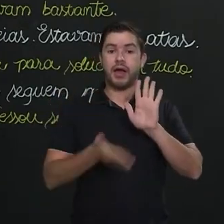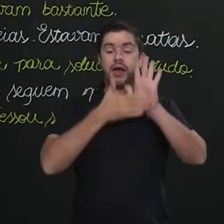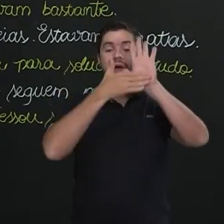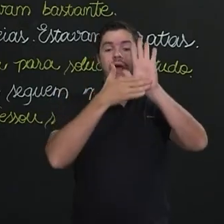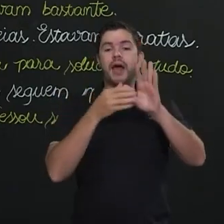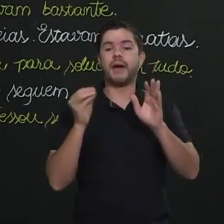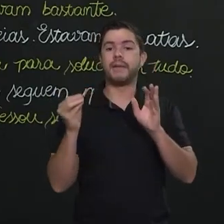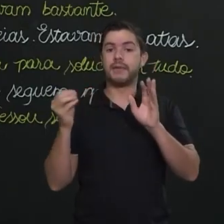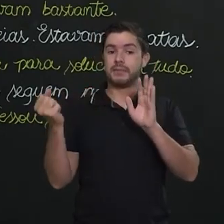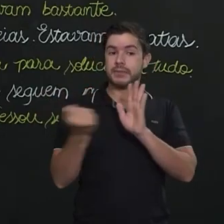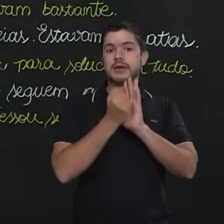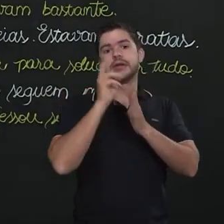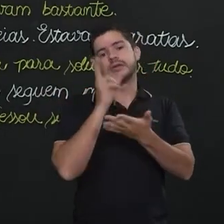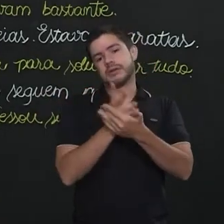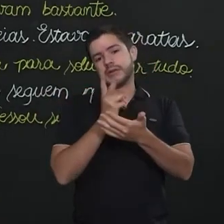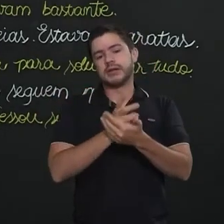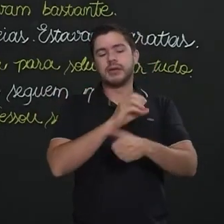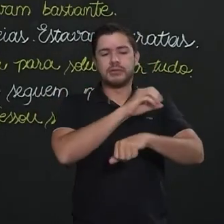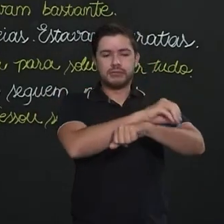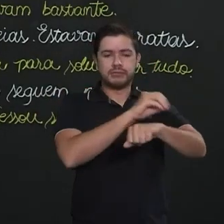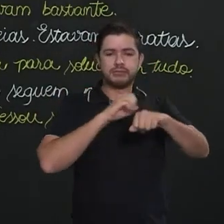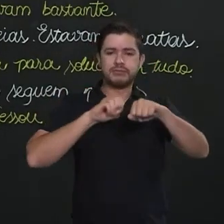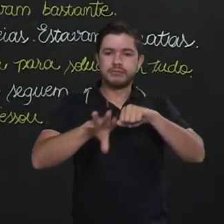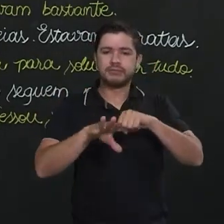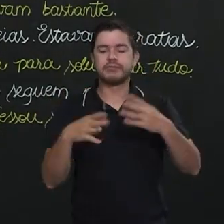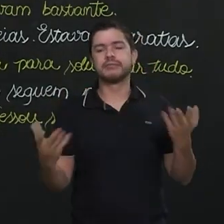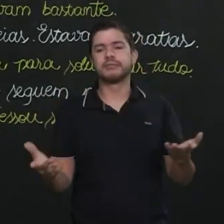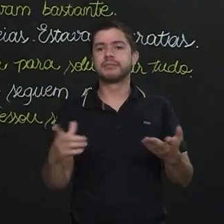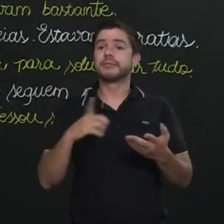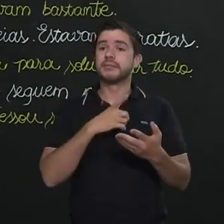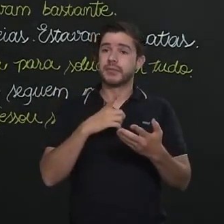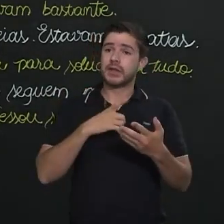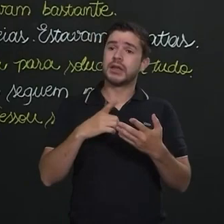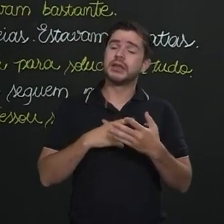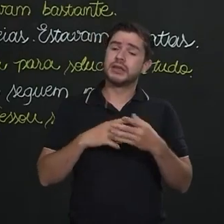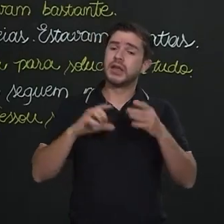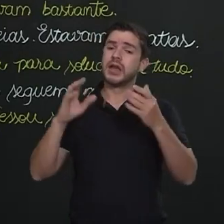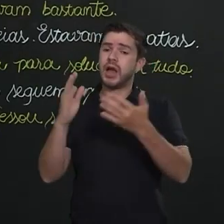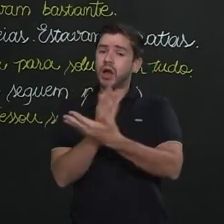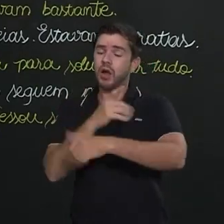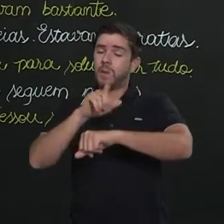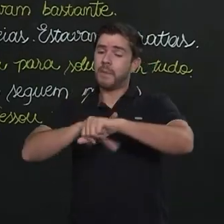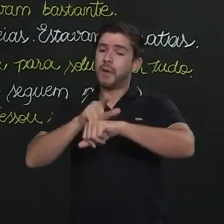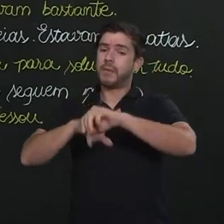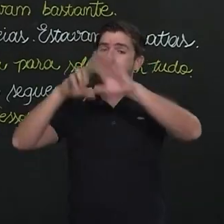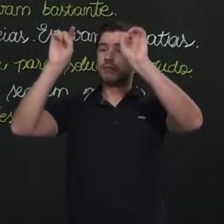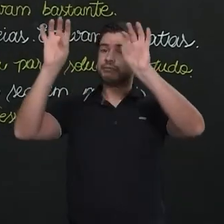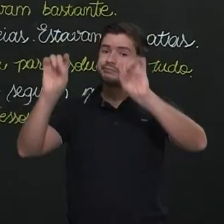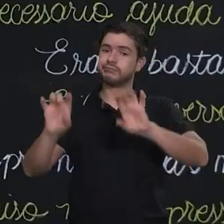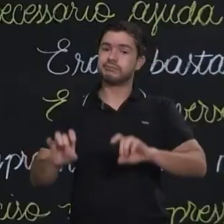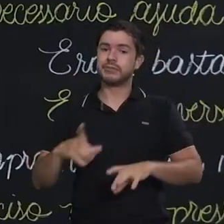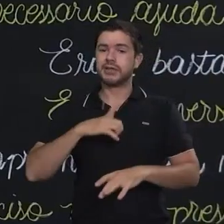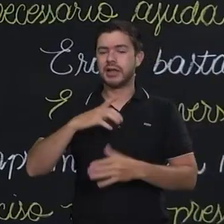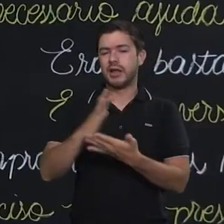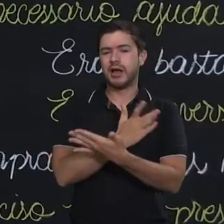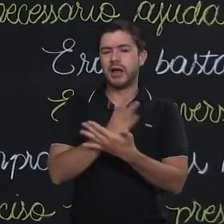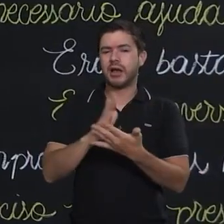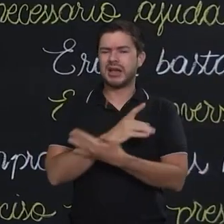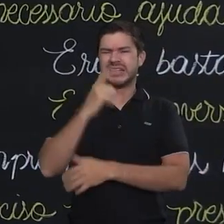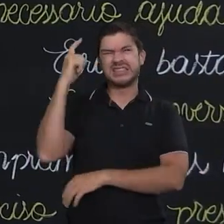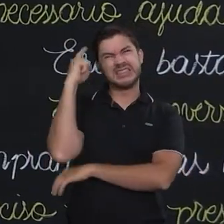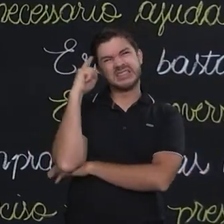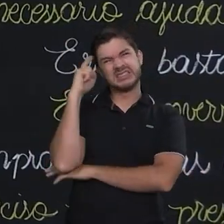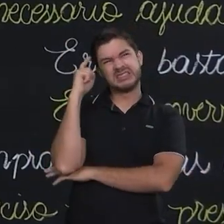no singular. Existem também casos especiais, ou seja, aquelas expressões que